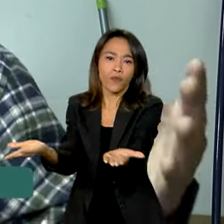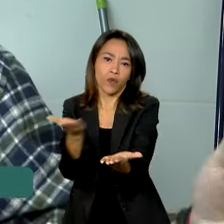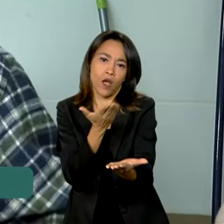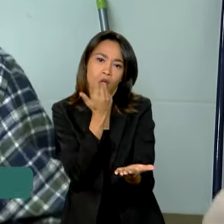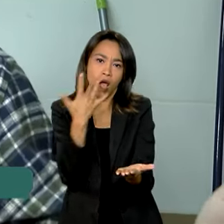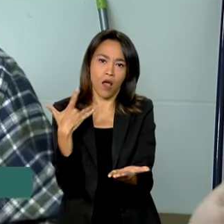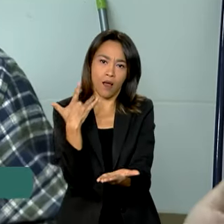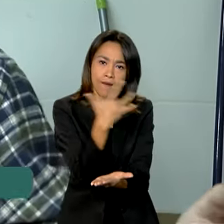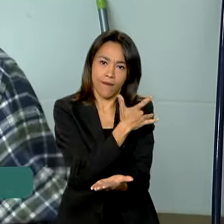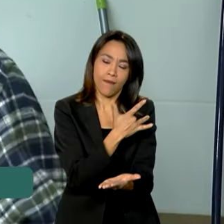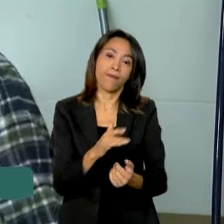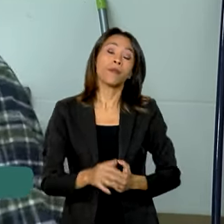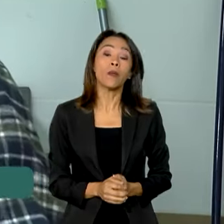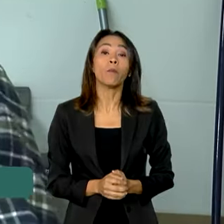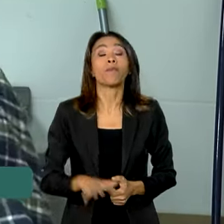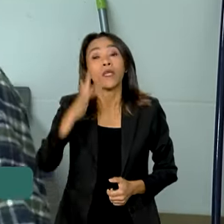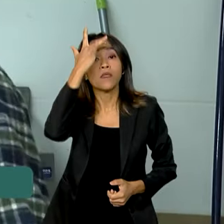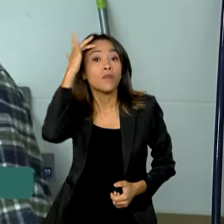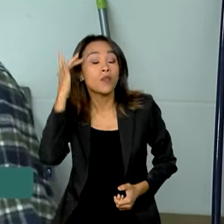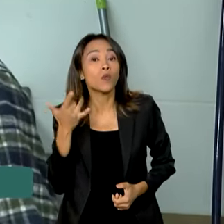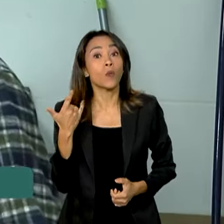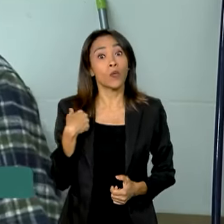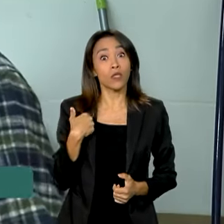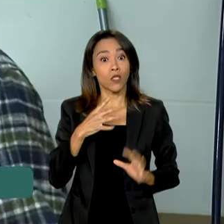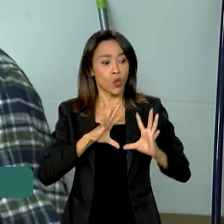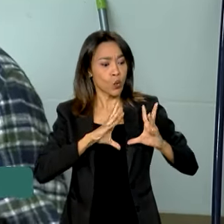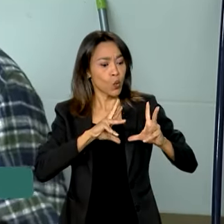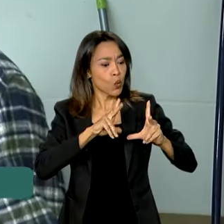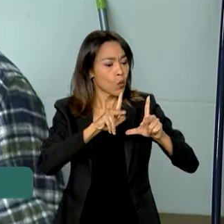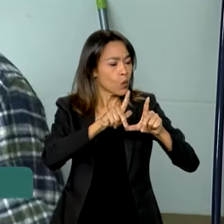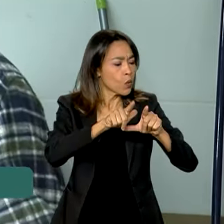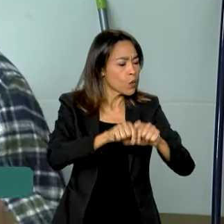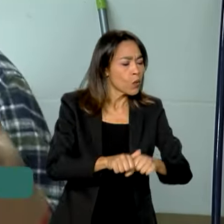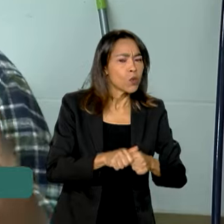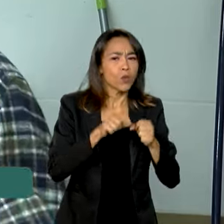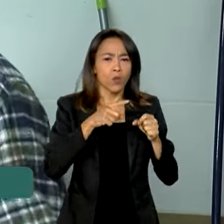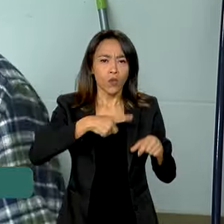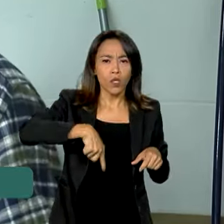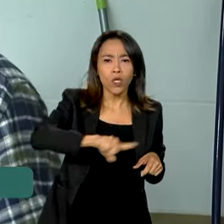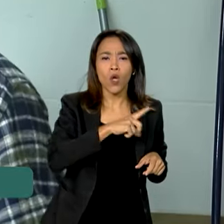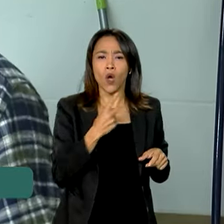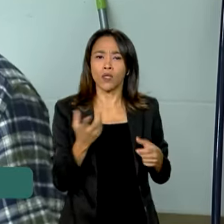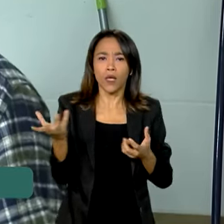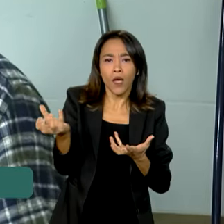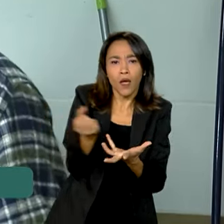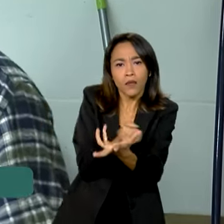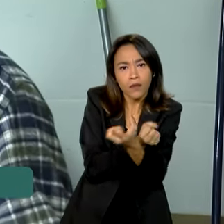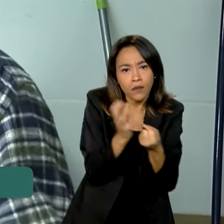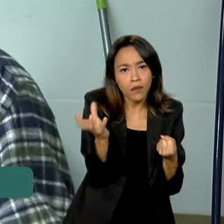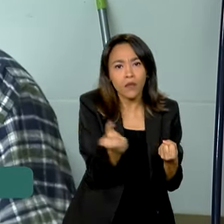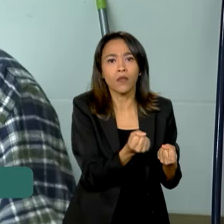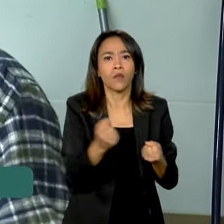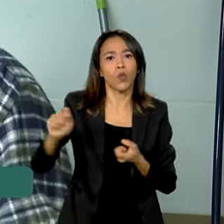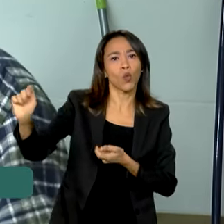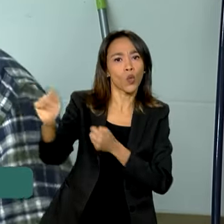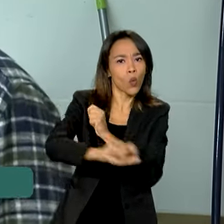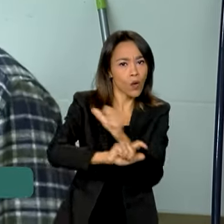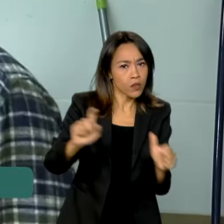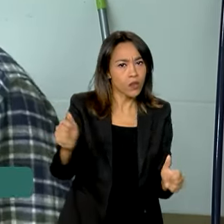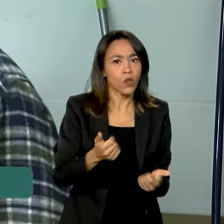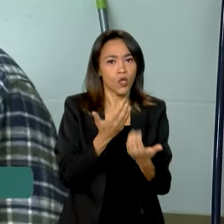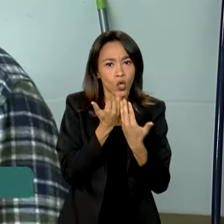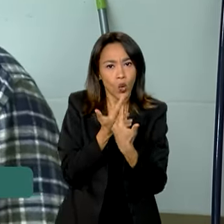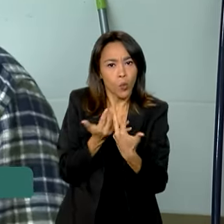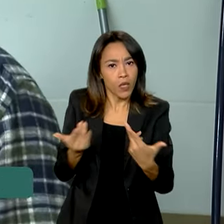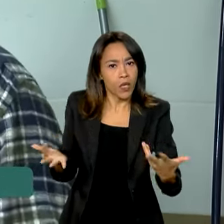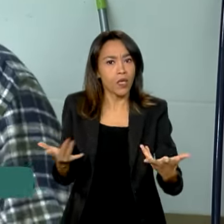Para além das pessoas que estão aqui, todo o nosso excedente de produção e também de doações de alimentos que chegam, para que a gente possa garantir com